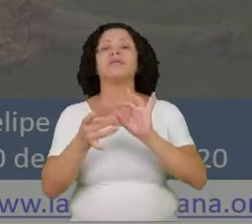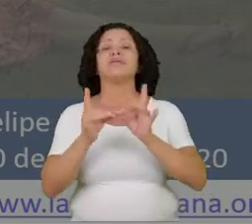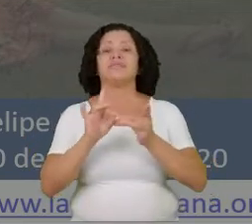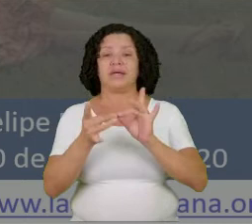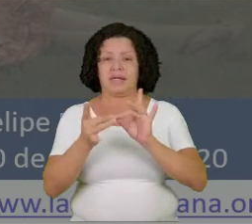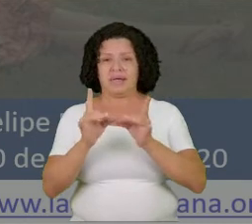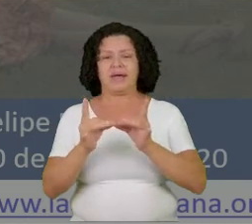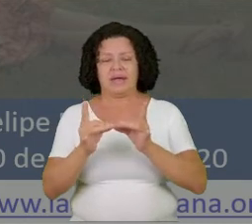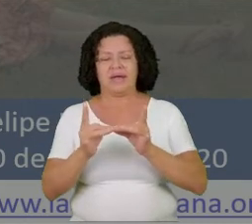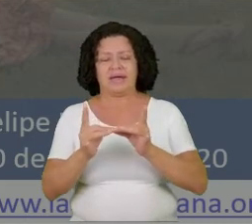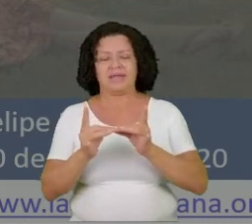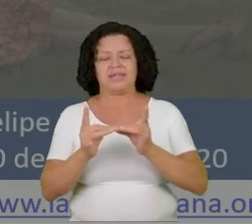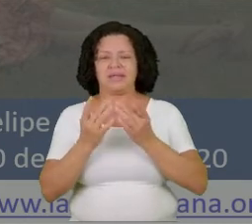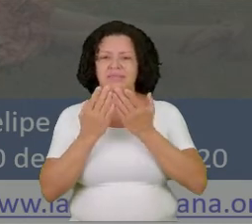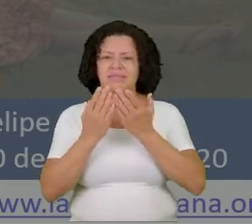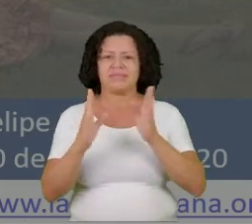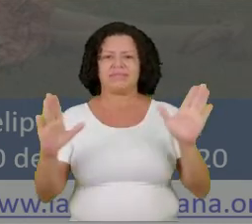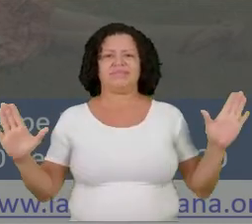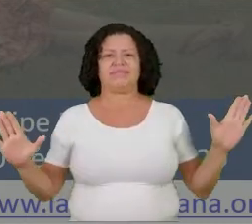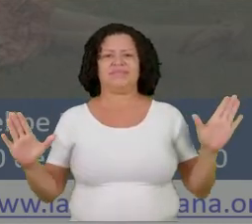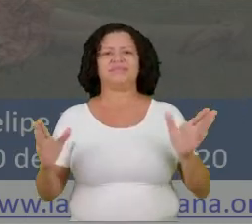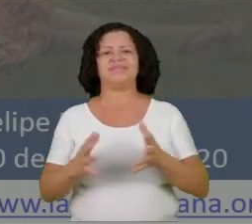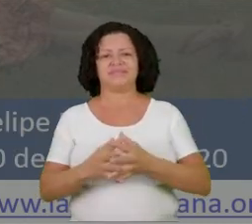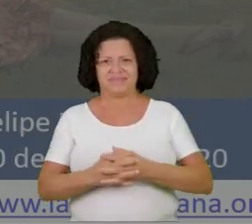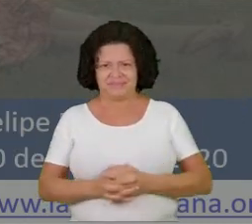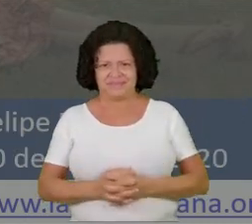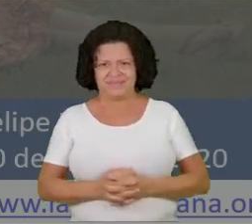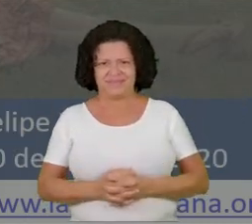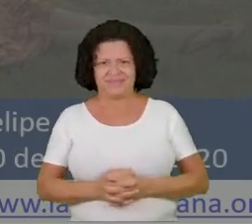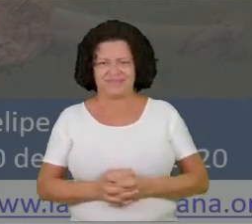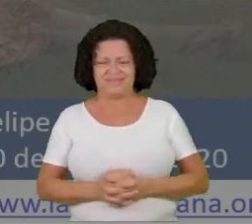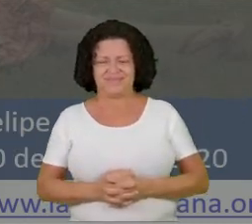uma prece de abertura dessa palestra.